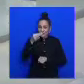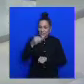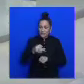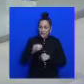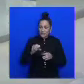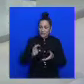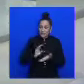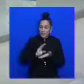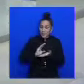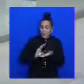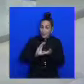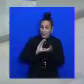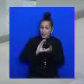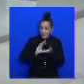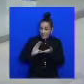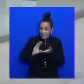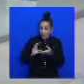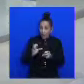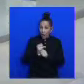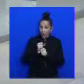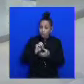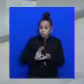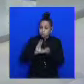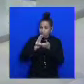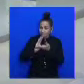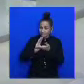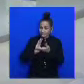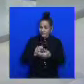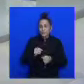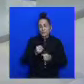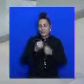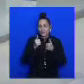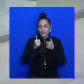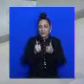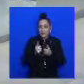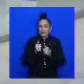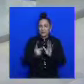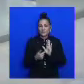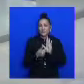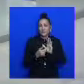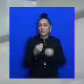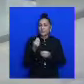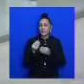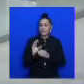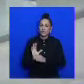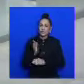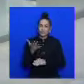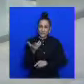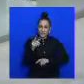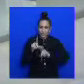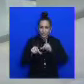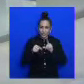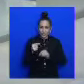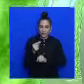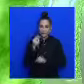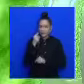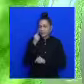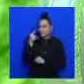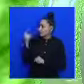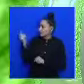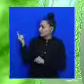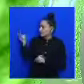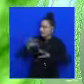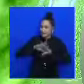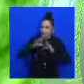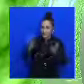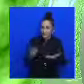prêmio acumulado, se o nosso sorteio teve o prêmio acumulado. Muito bem, nós vamos mostrar como vai funcionar o nosso sorteio. Nós estamos no nosso terceiro